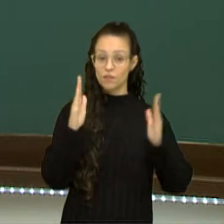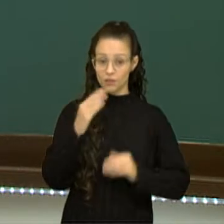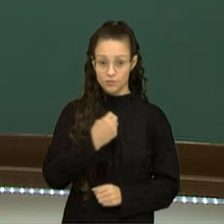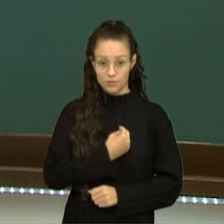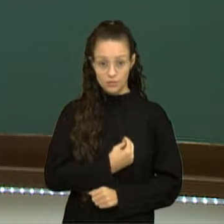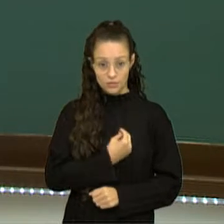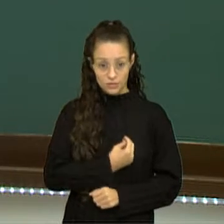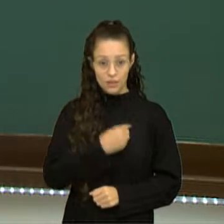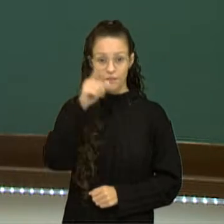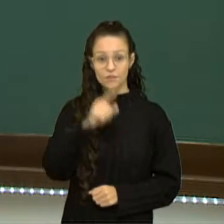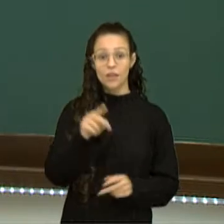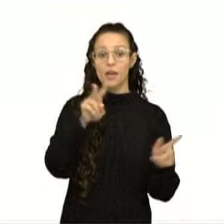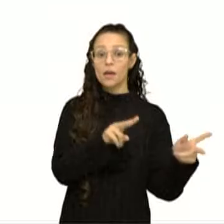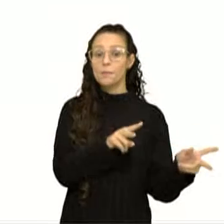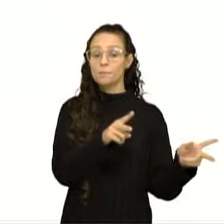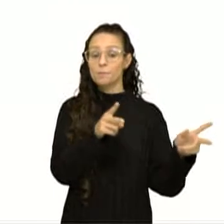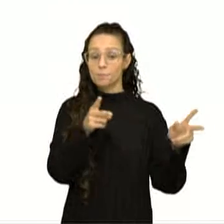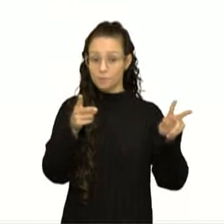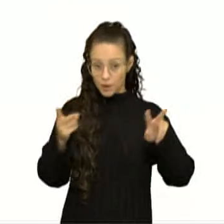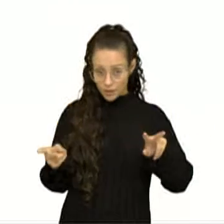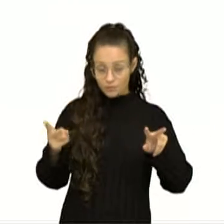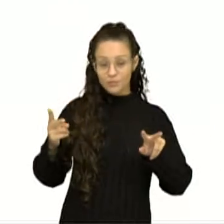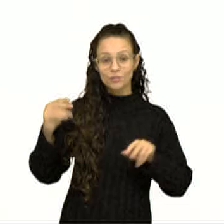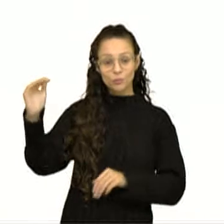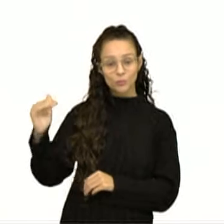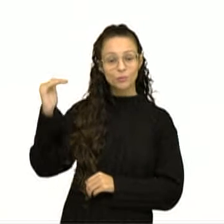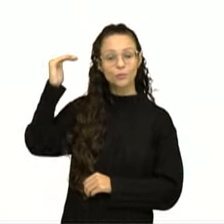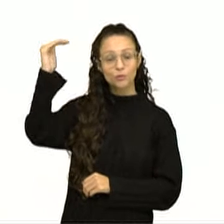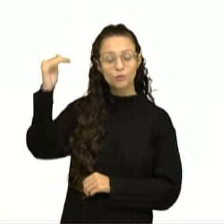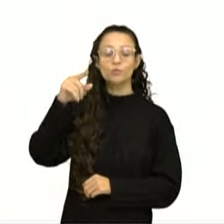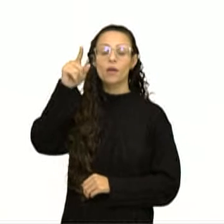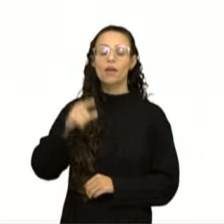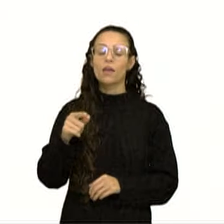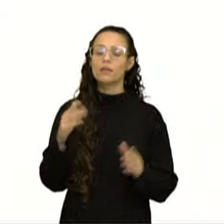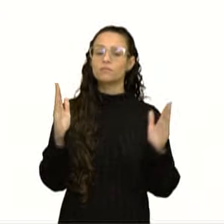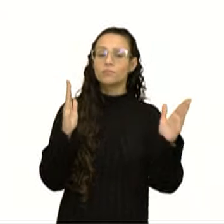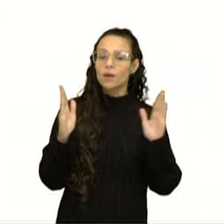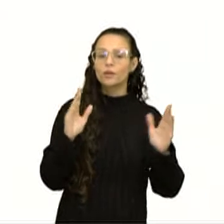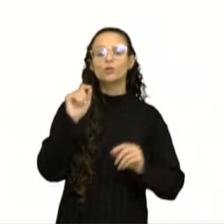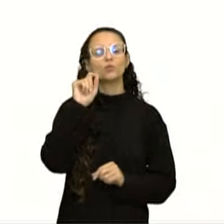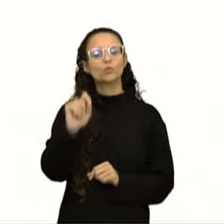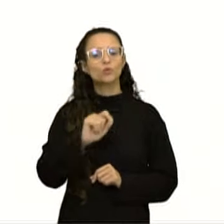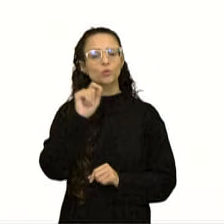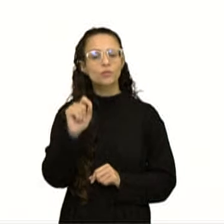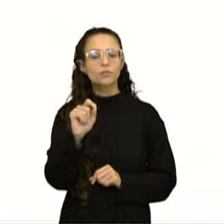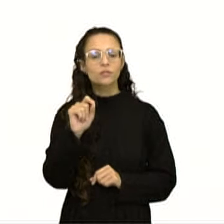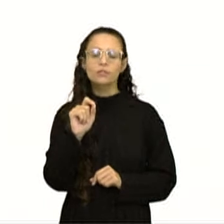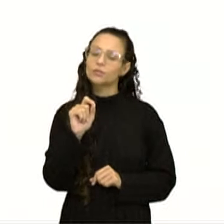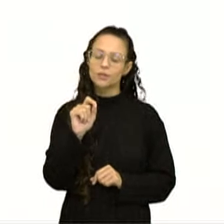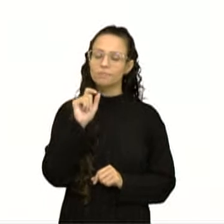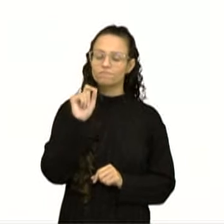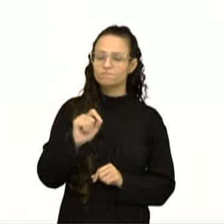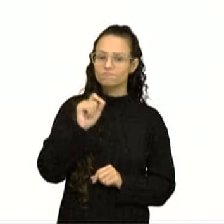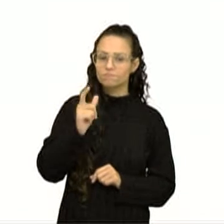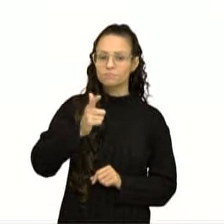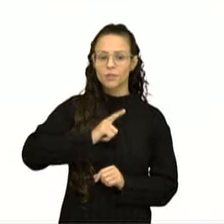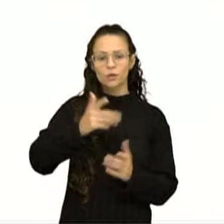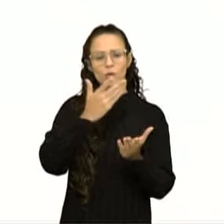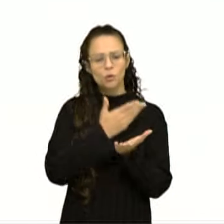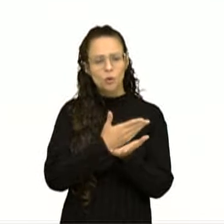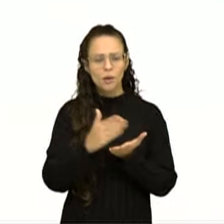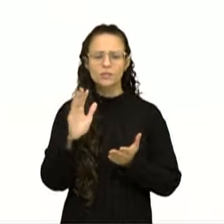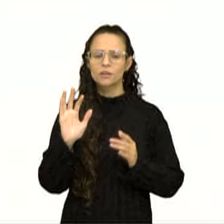que a gente chama de puberdade. Então, a puberdade, ela é um período ali onde